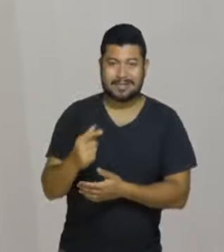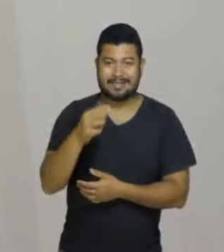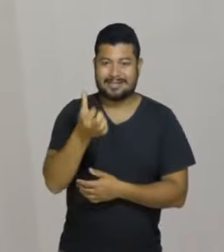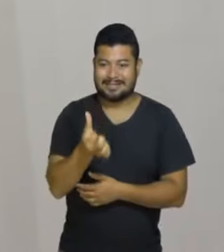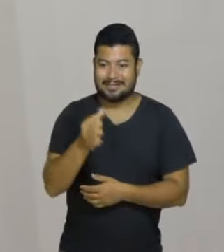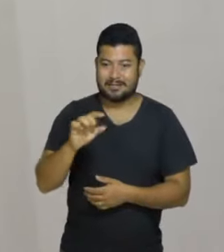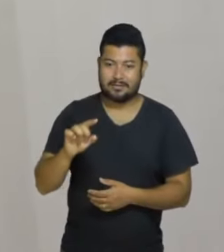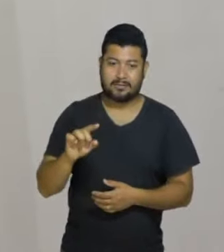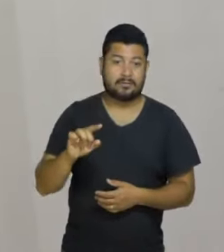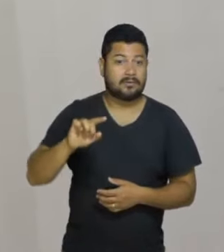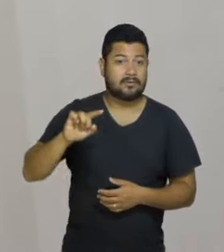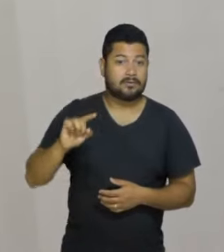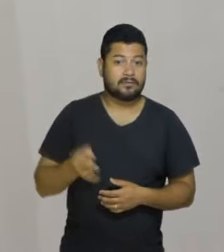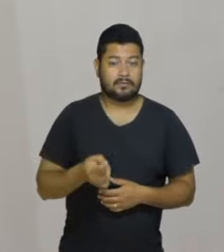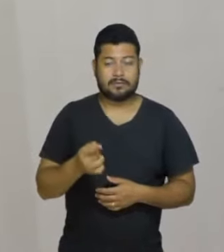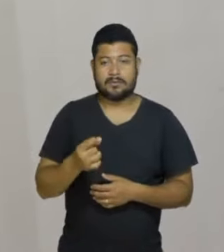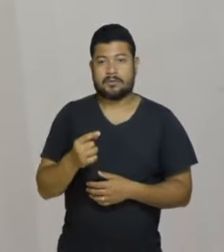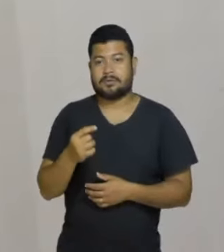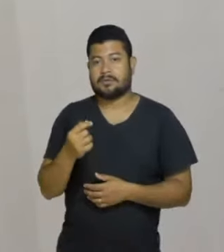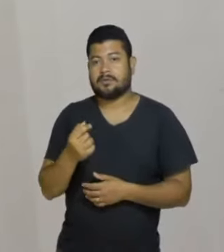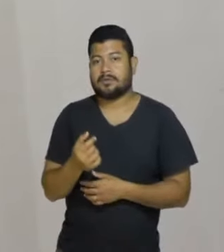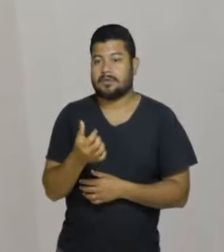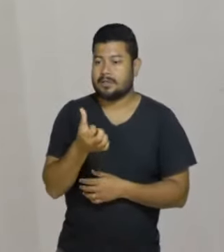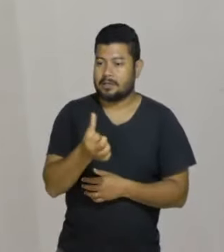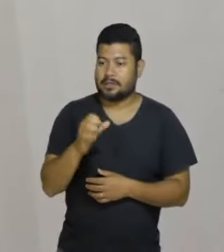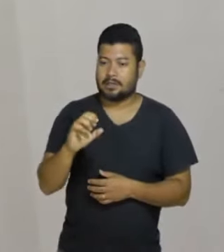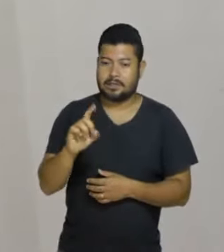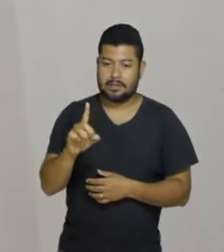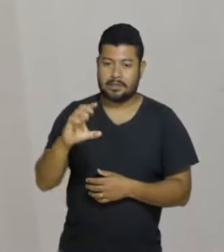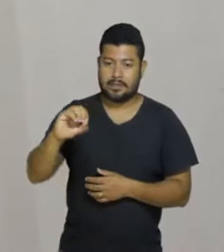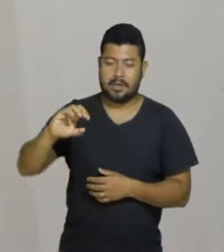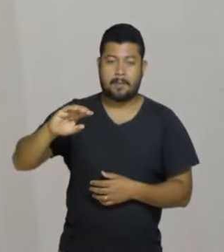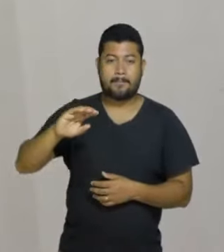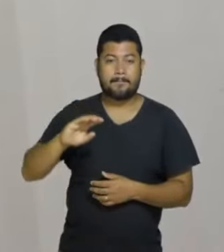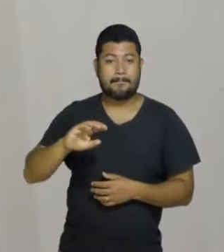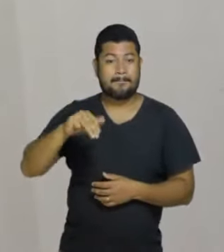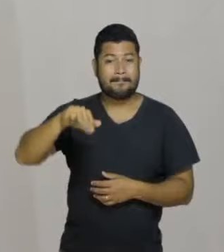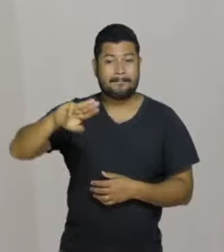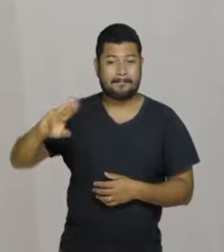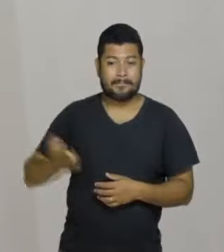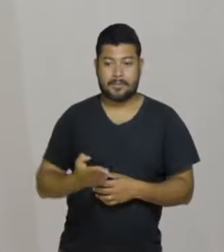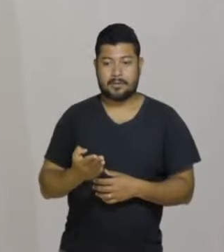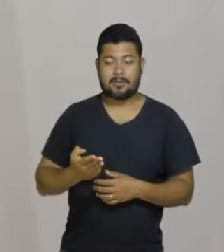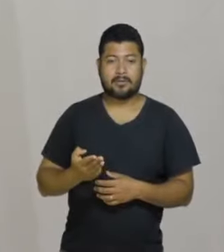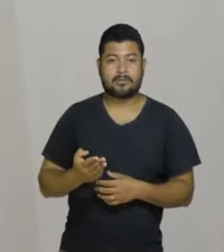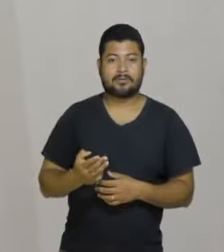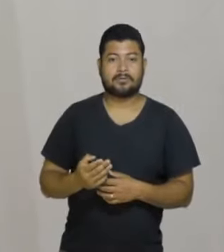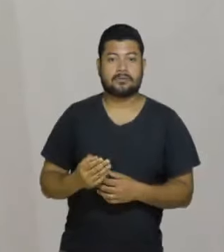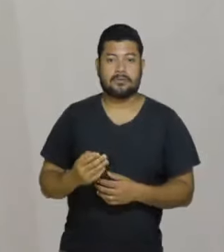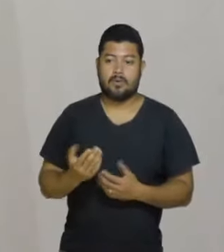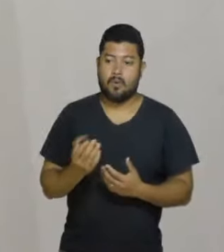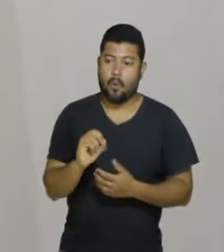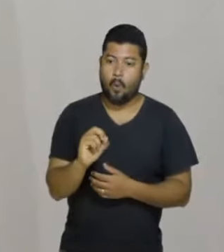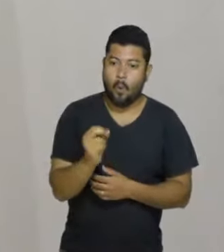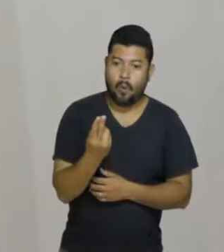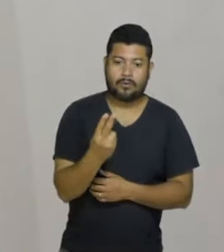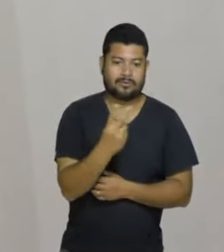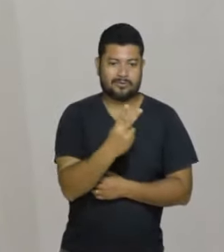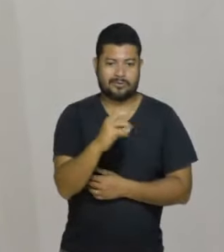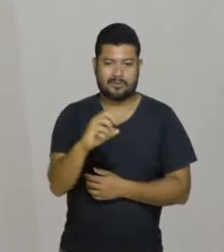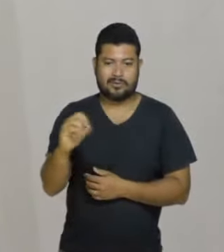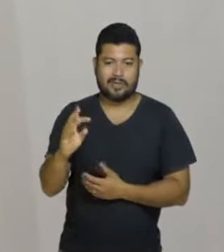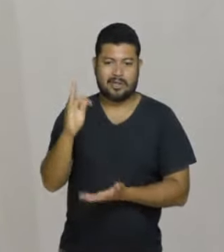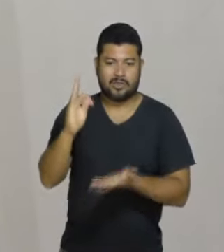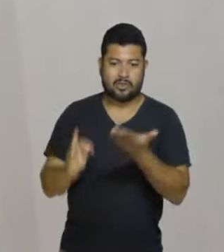R$ 6.610.000 em chamada pública de 200 toneladas de leite em pó através do Programa de Aquisição de Alimentos